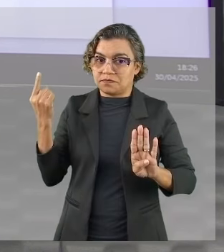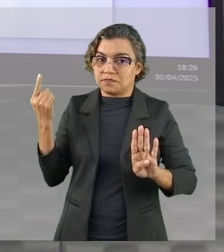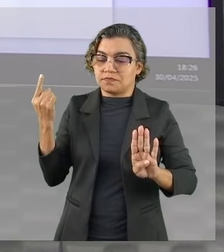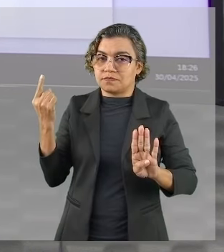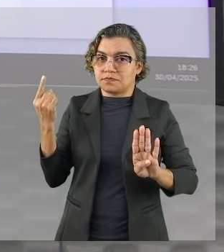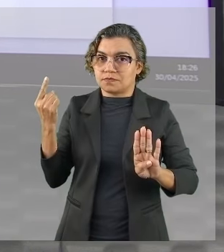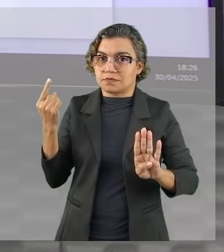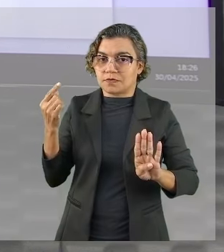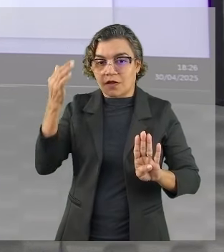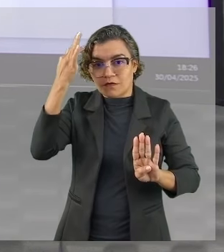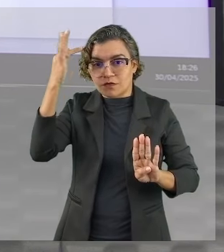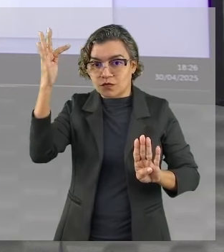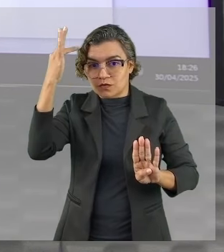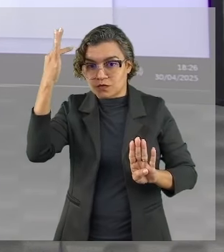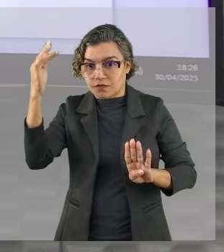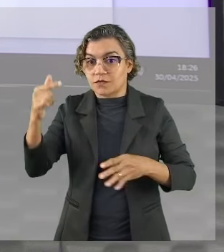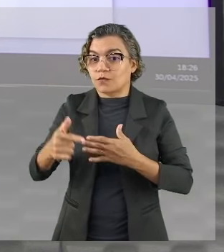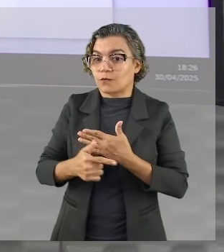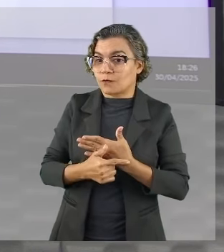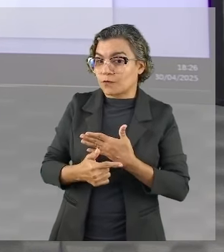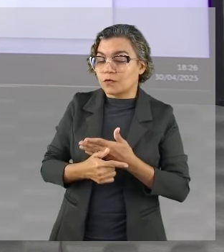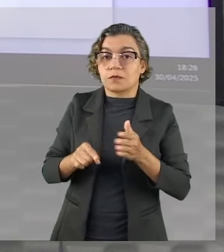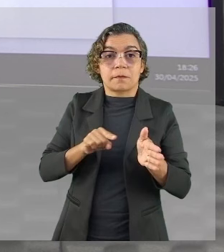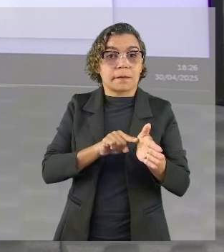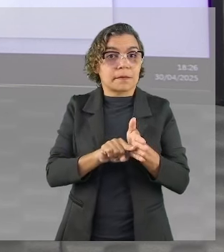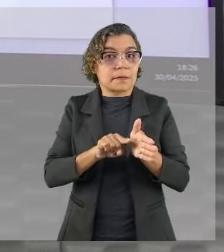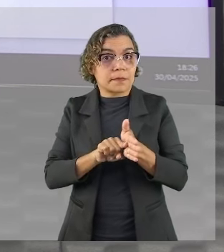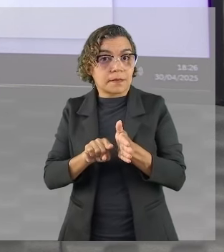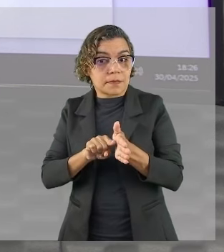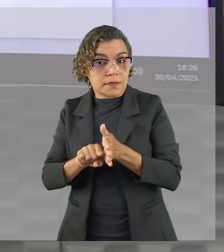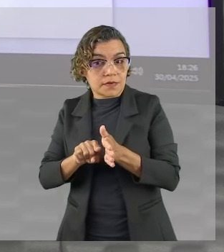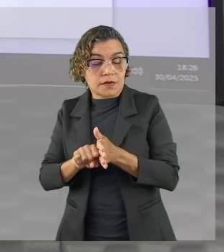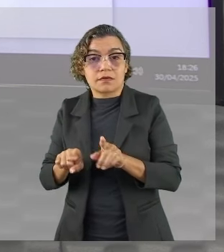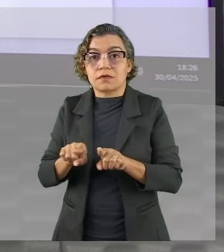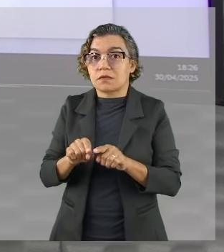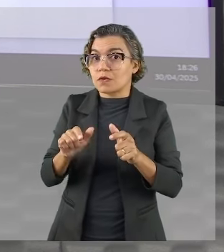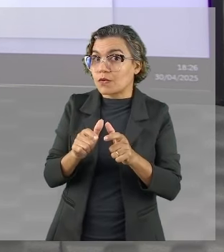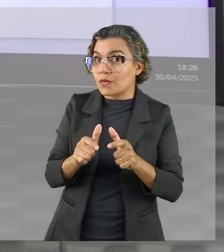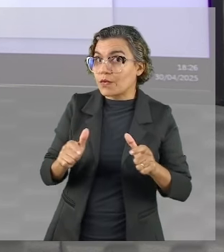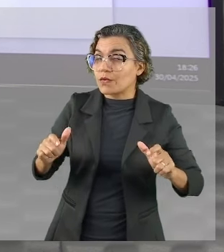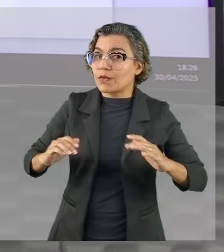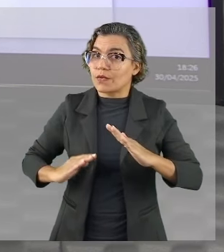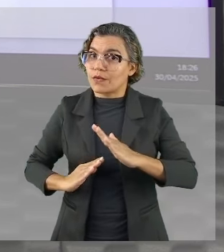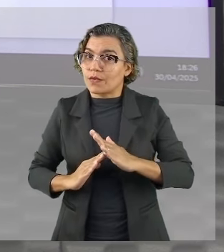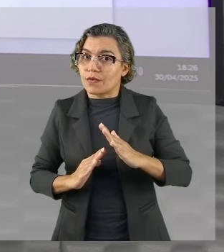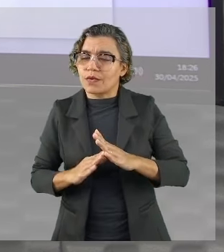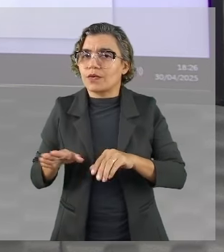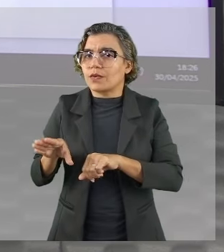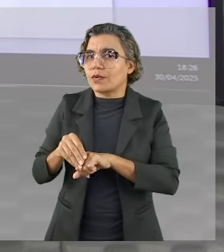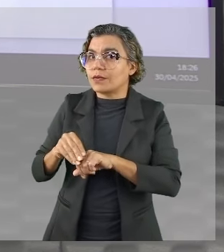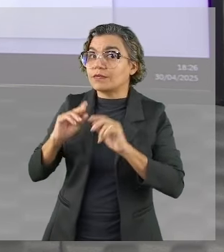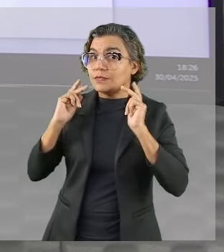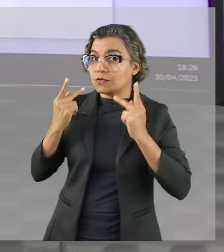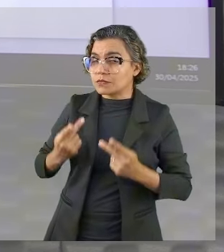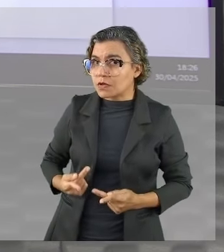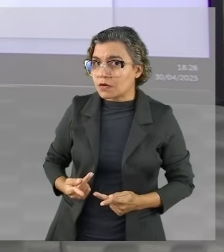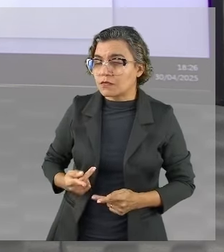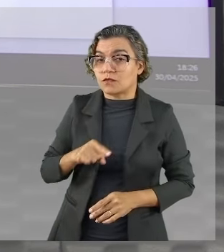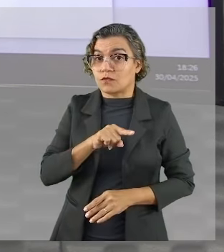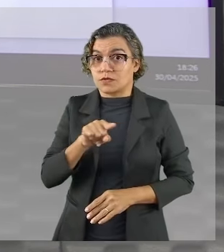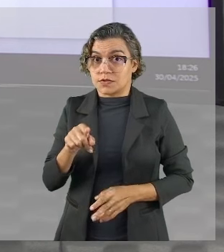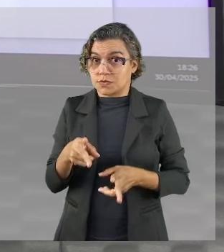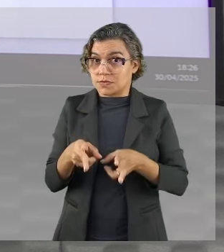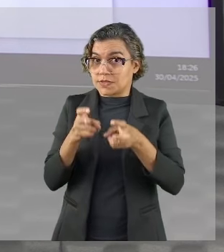B. A filosofia tem a função de questionar e expandir os limites do conhecimento humano. Como vocês